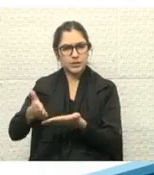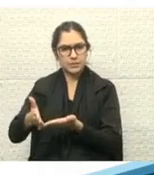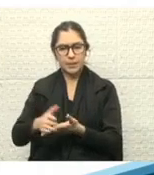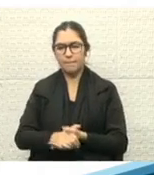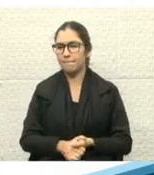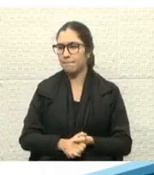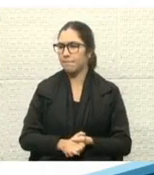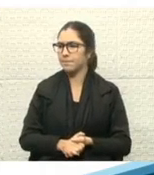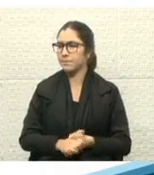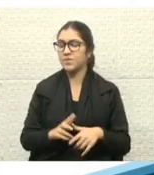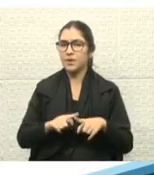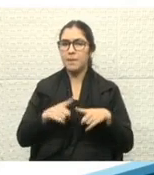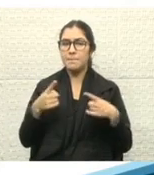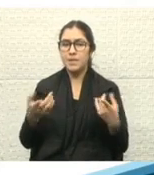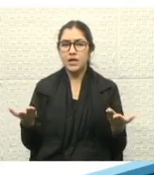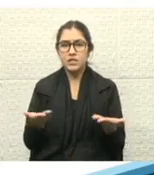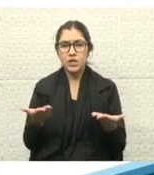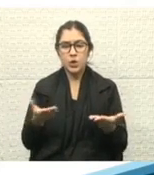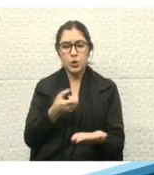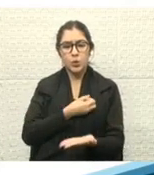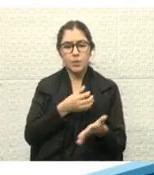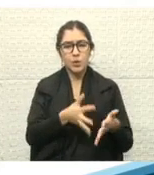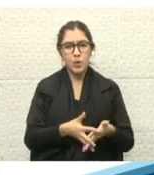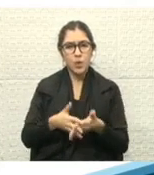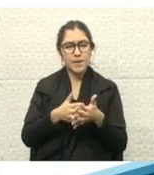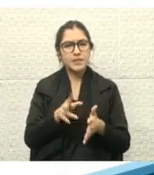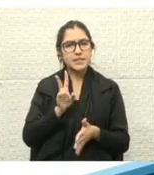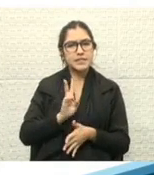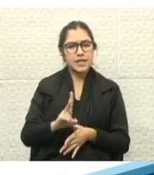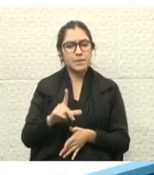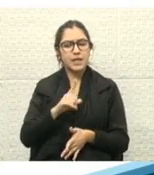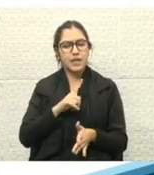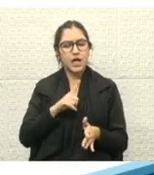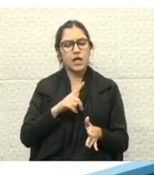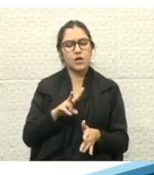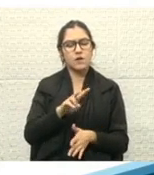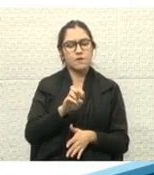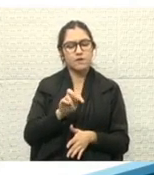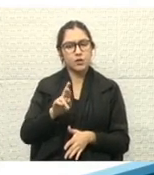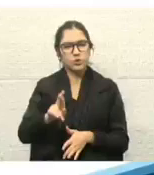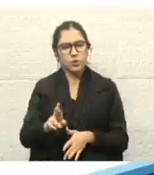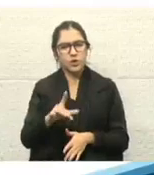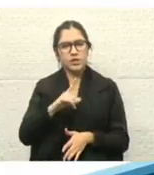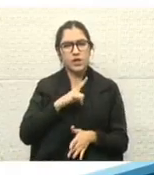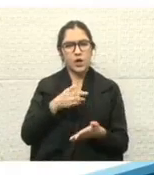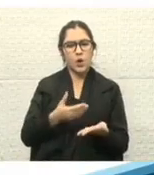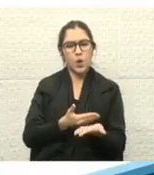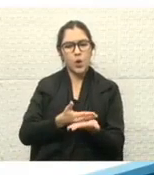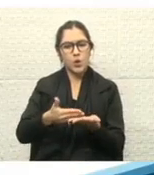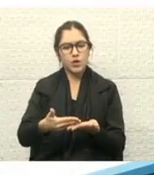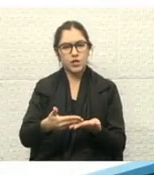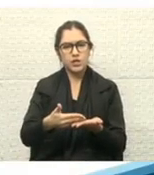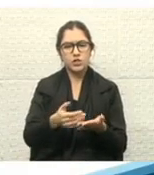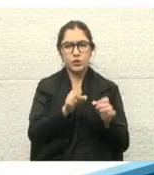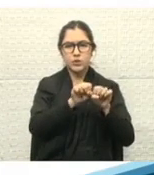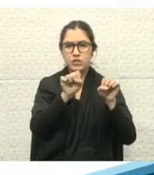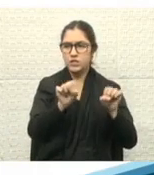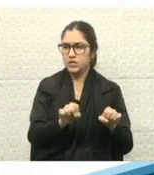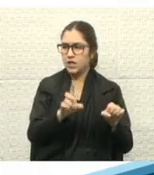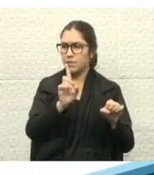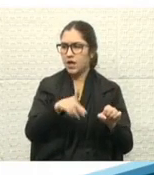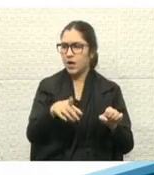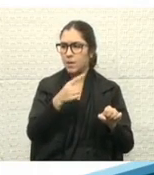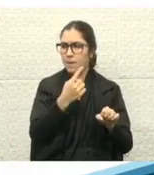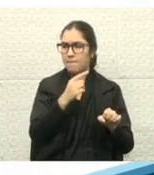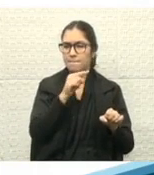orientado. Mas no caso do número complexo, sempre vai ser esse vetor com origem na origem do sistema, que é o